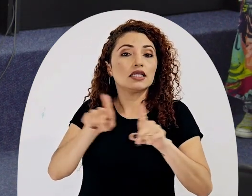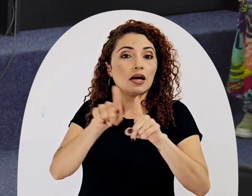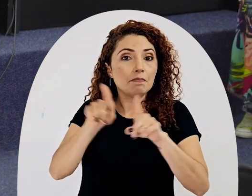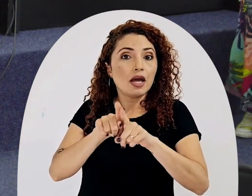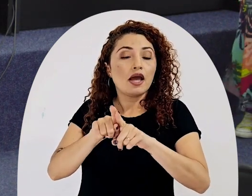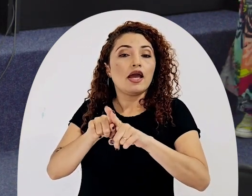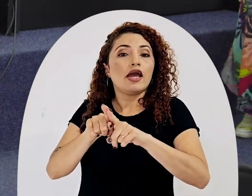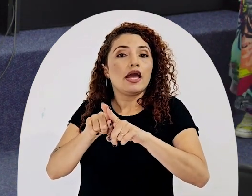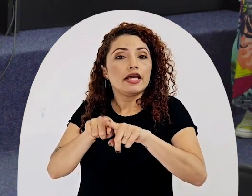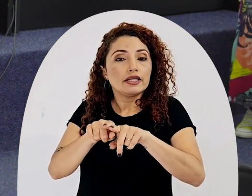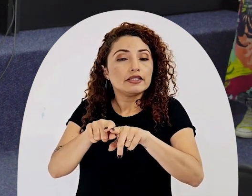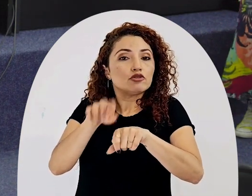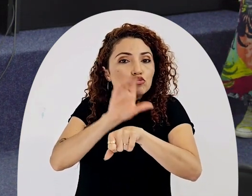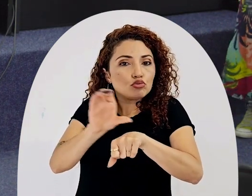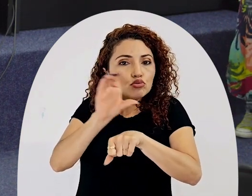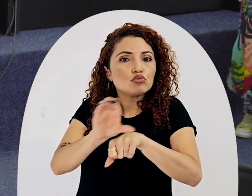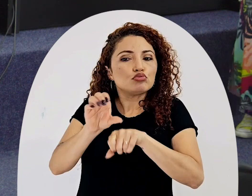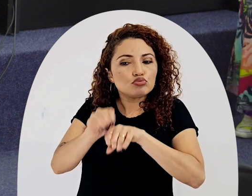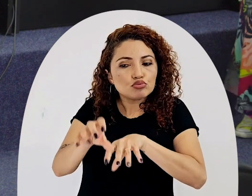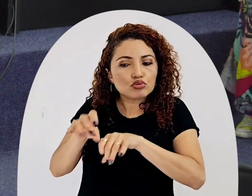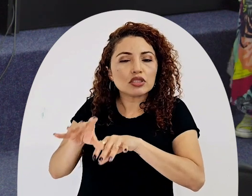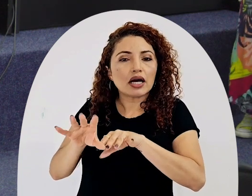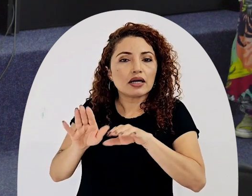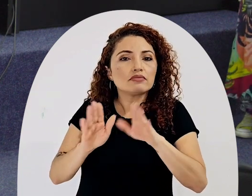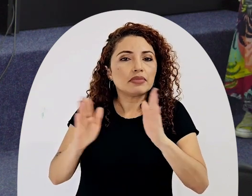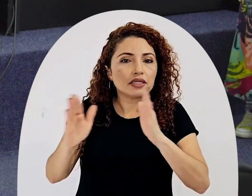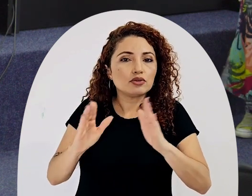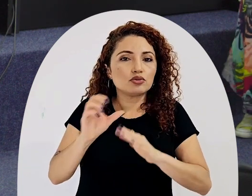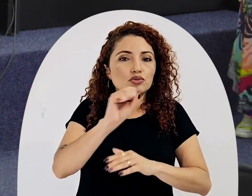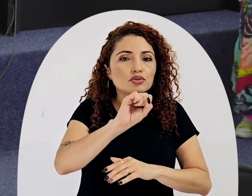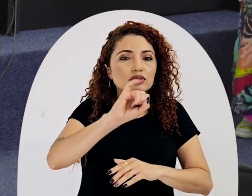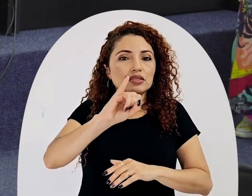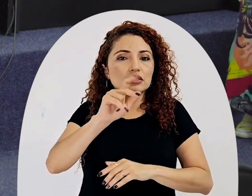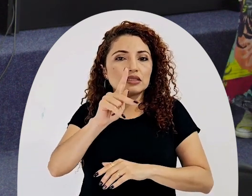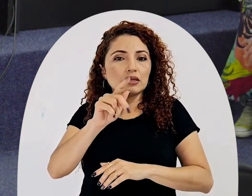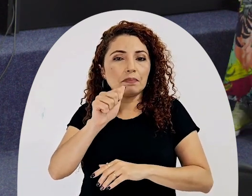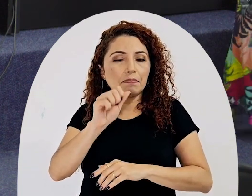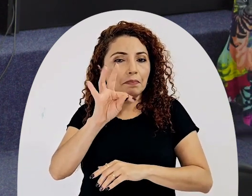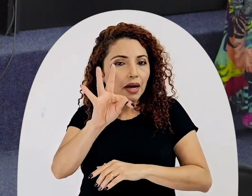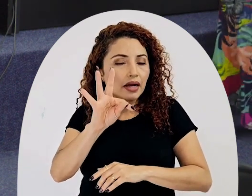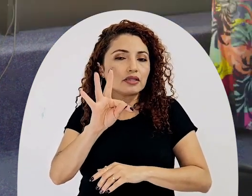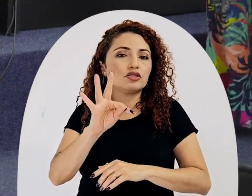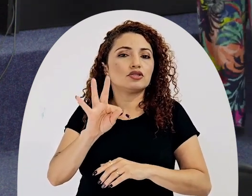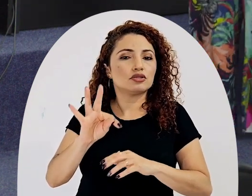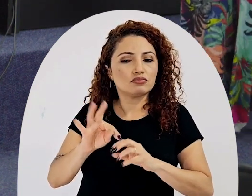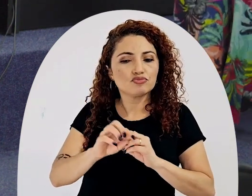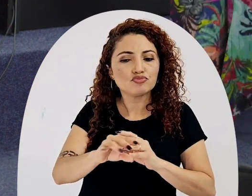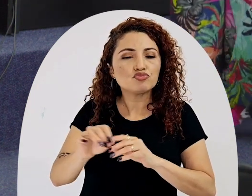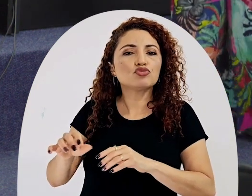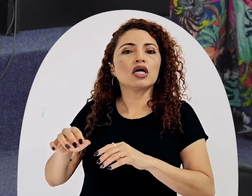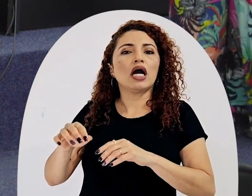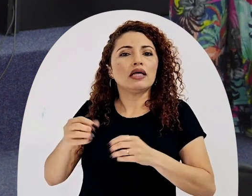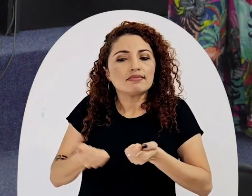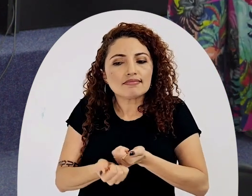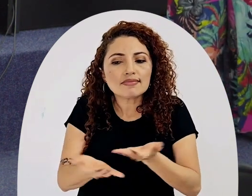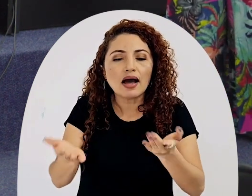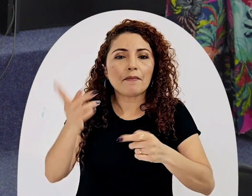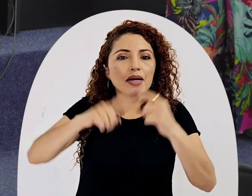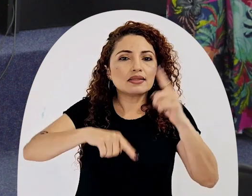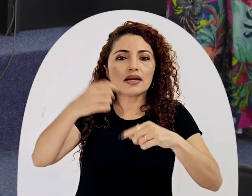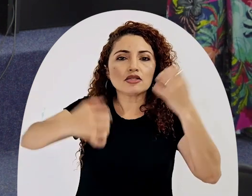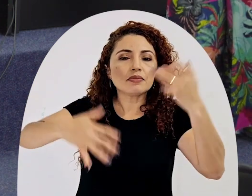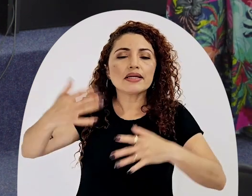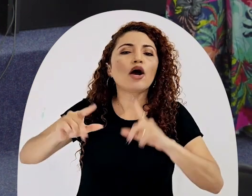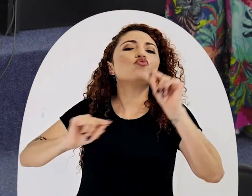treinamento, até na CIPAT, né, hoje é obrigado a trazer algo que seja, né, um material